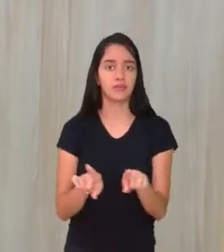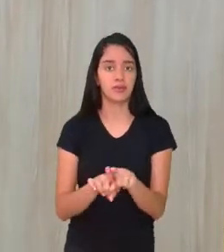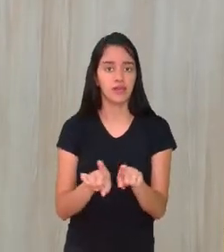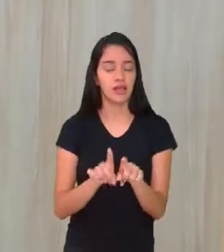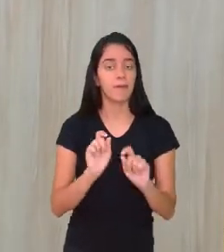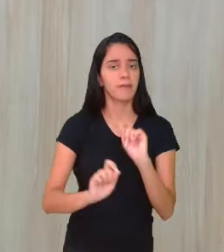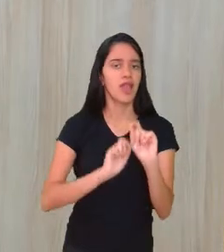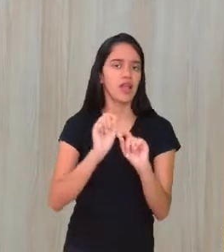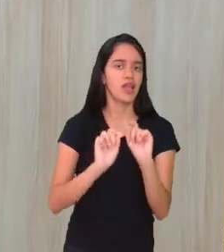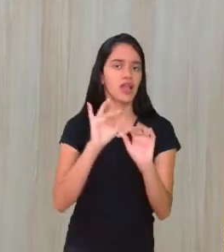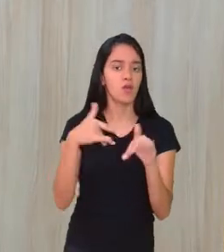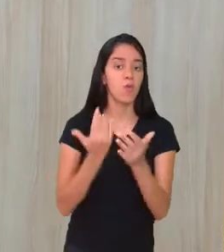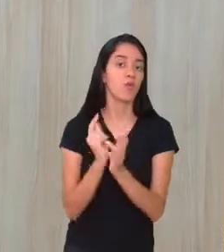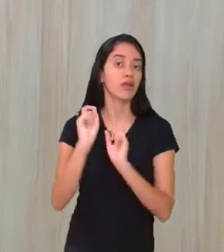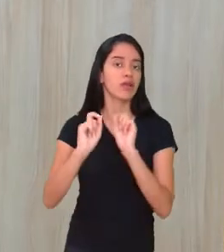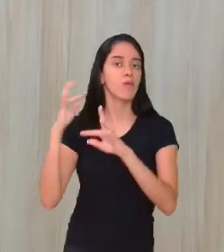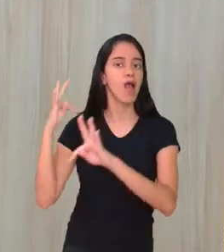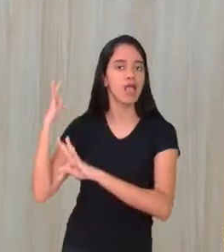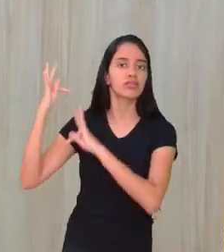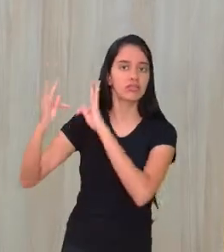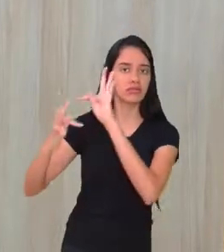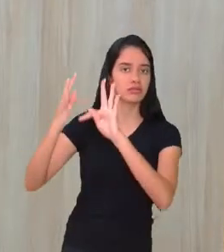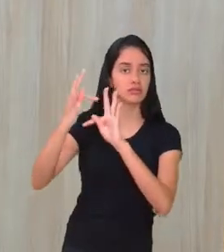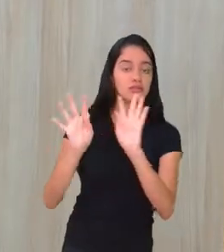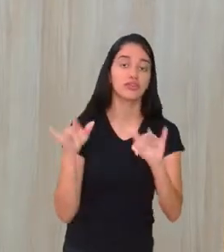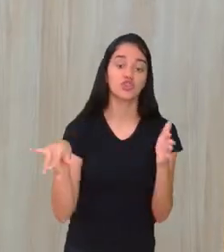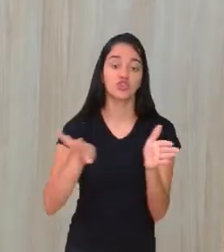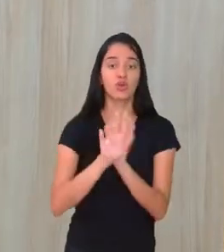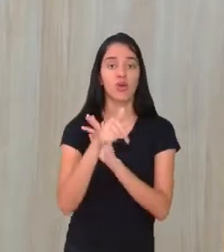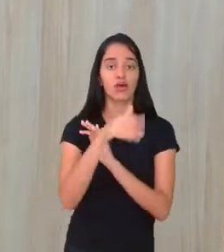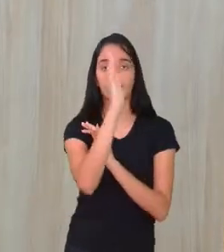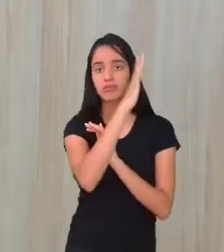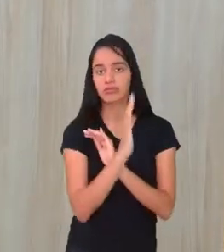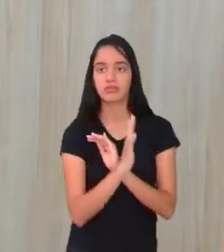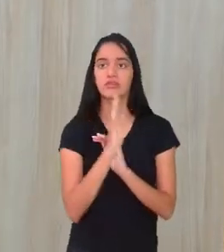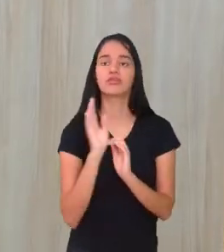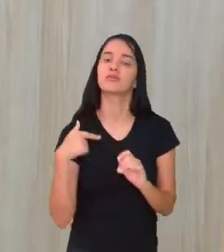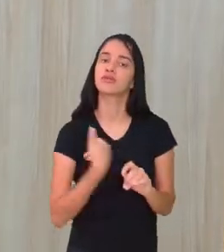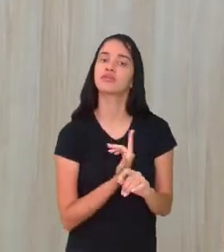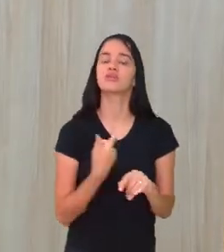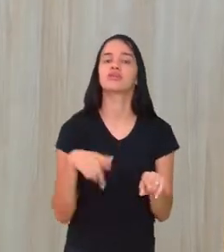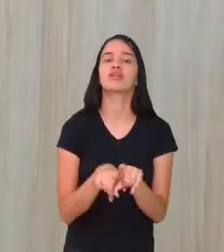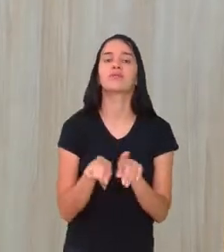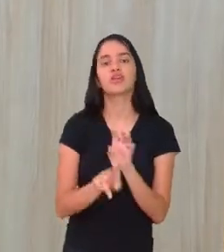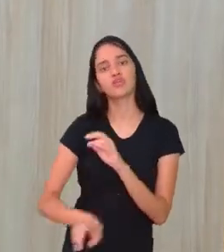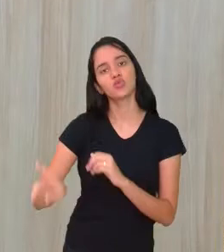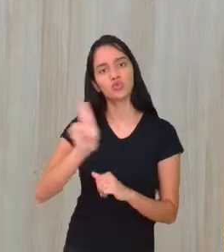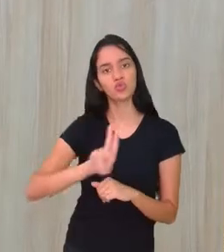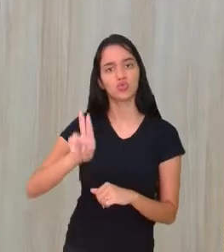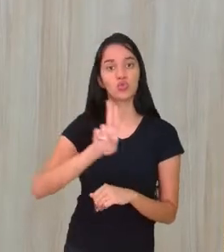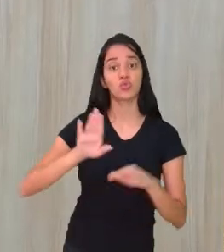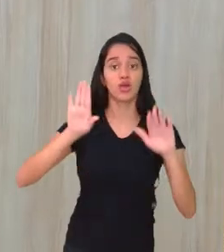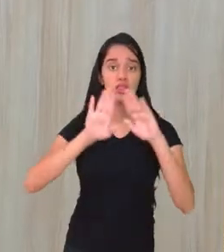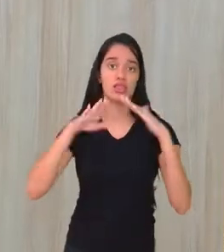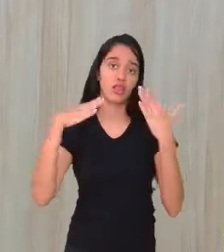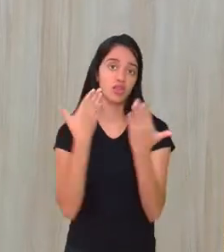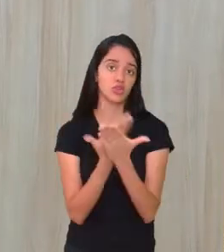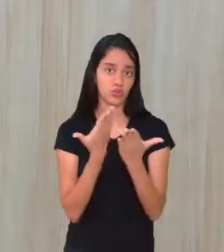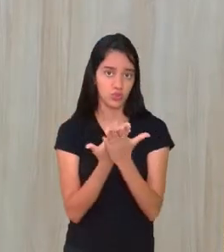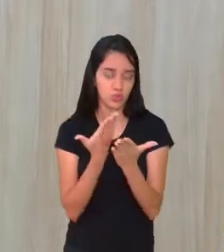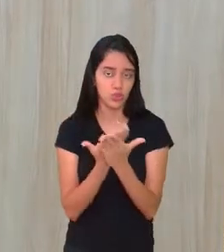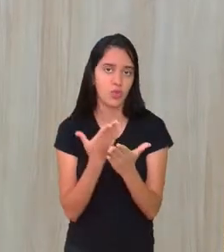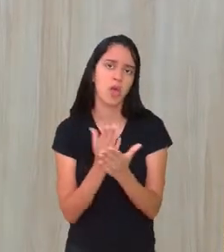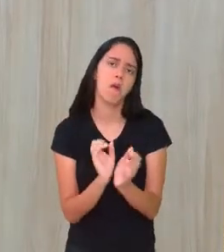assim, uma tradição. E aqui chegou pra gente também, né? E se usa muito na escola. A gente